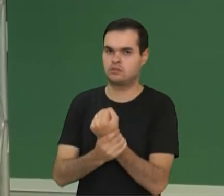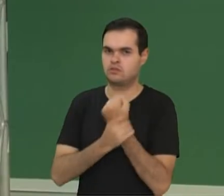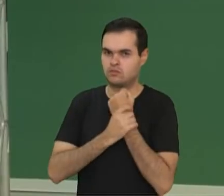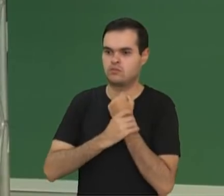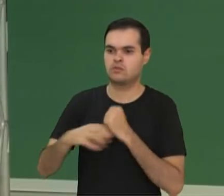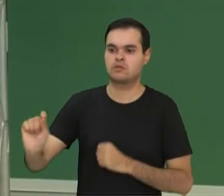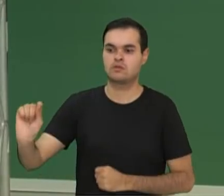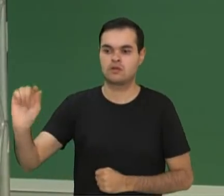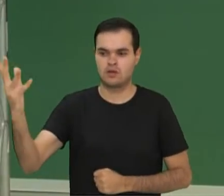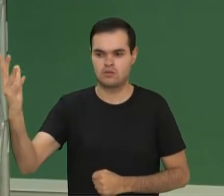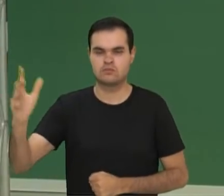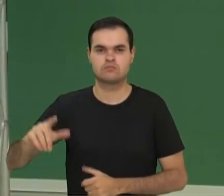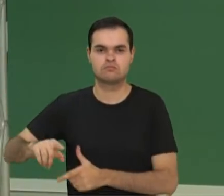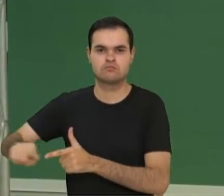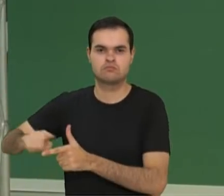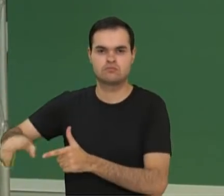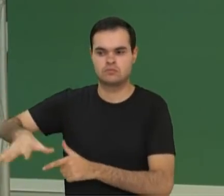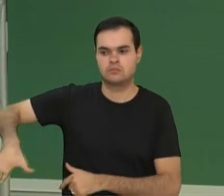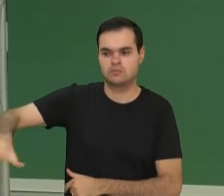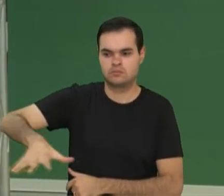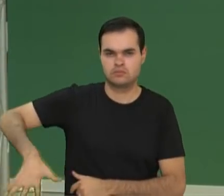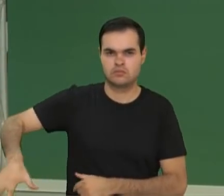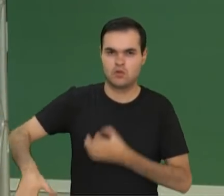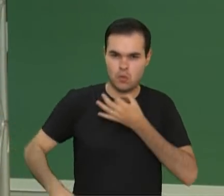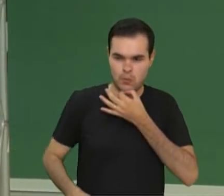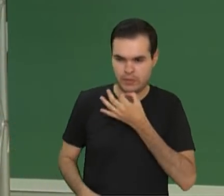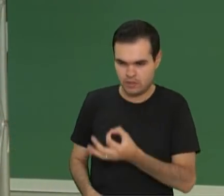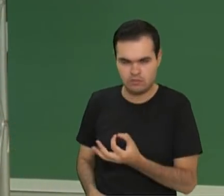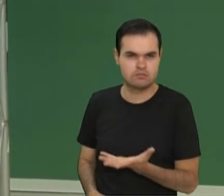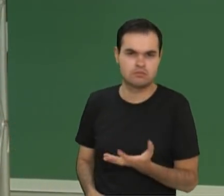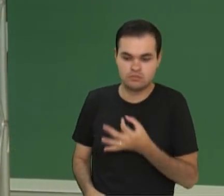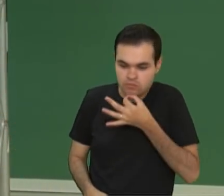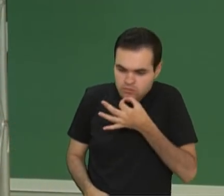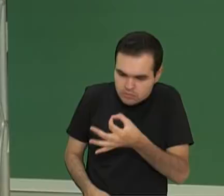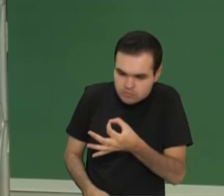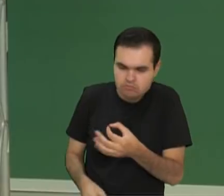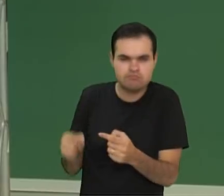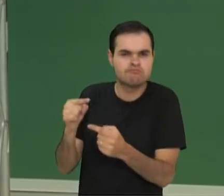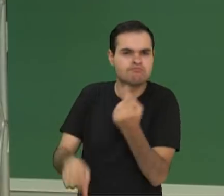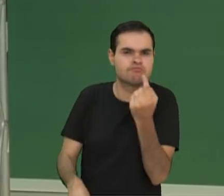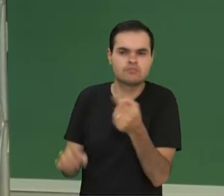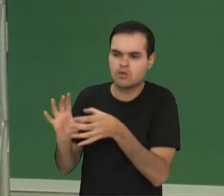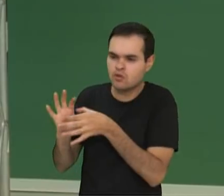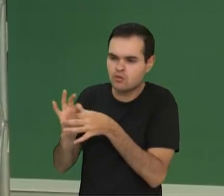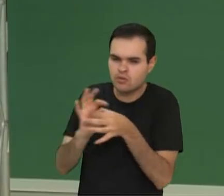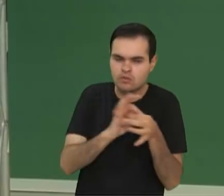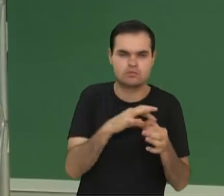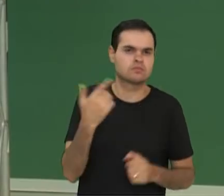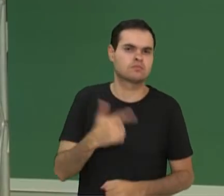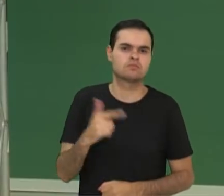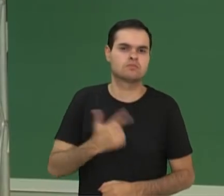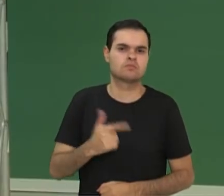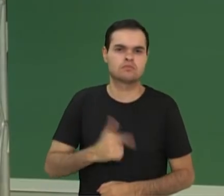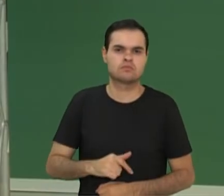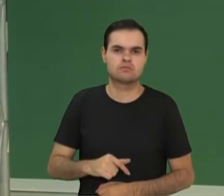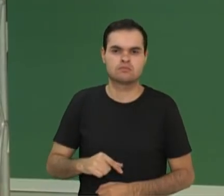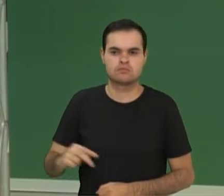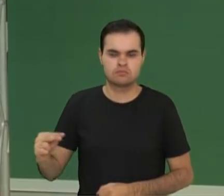causa, porque senão a opinião dele não vai ter coesão, não vai ter coerência, as pessoas não vão